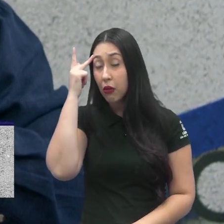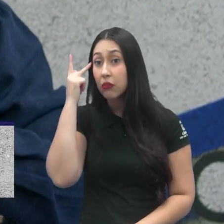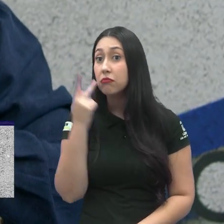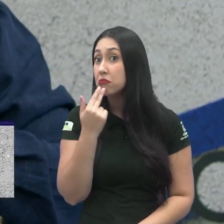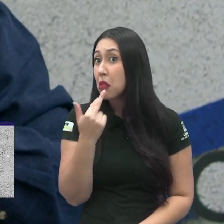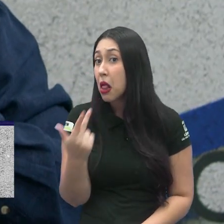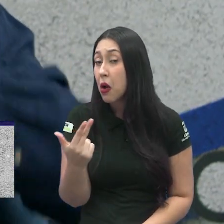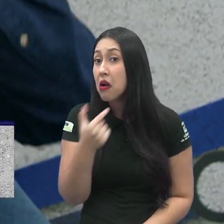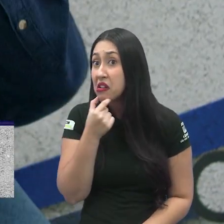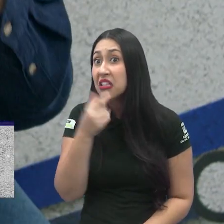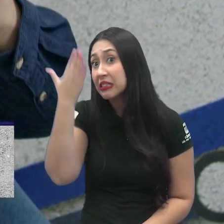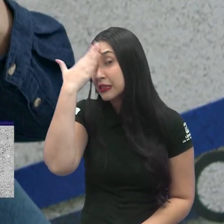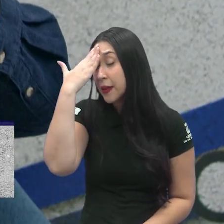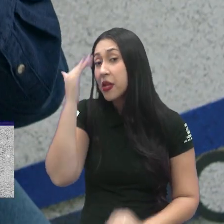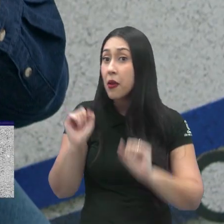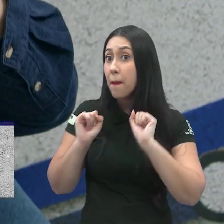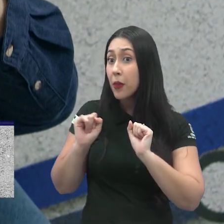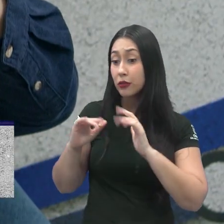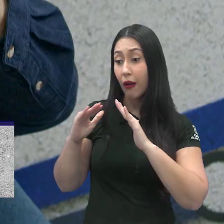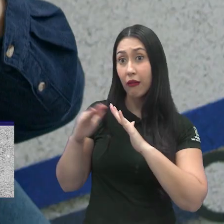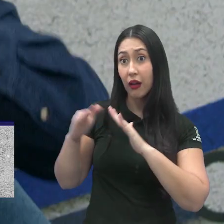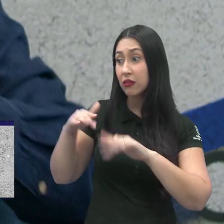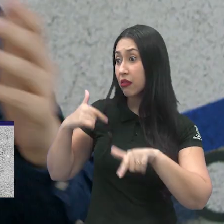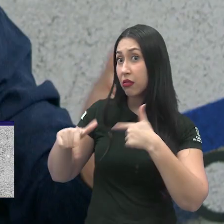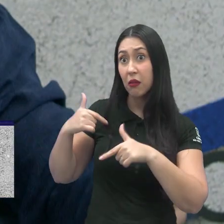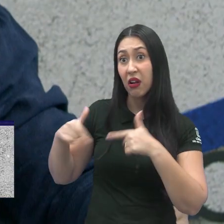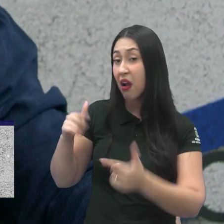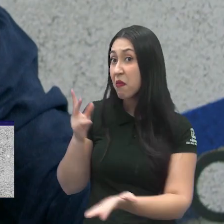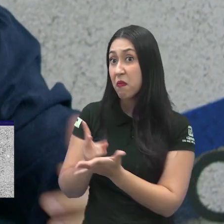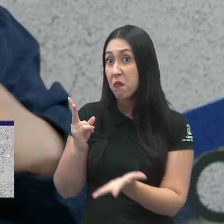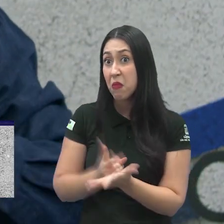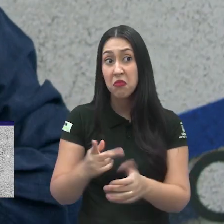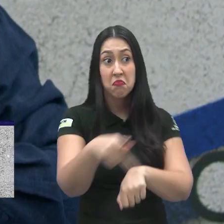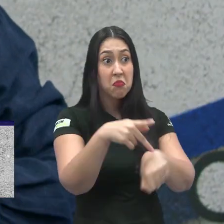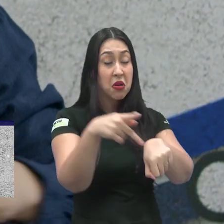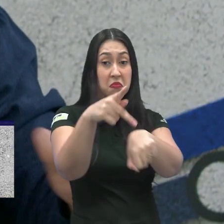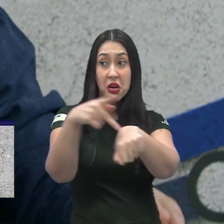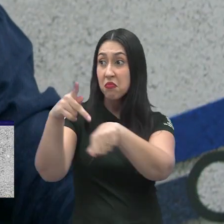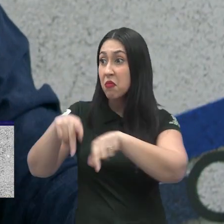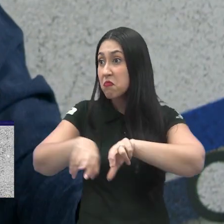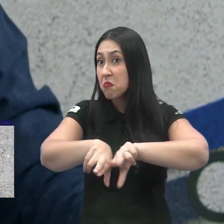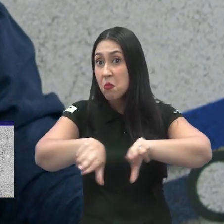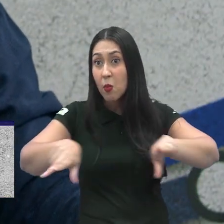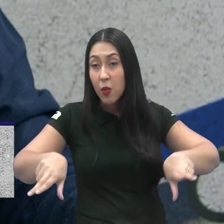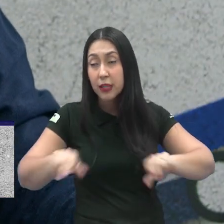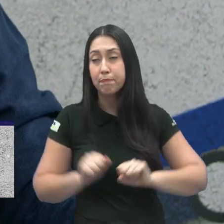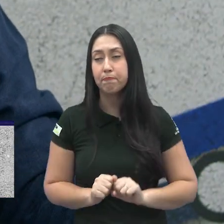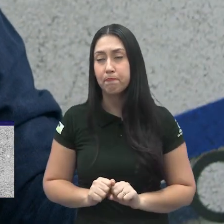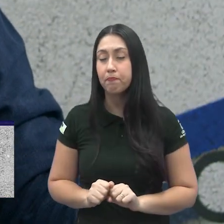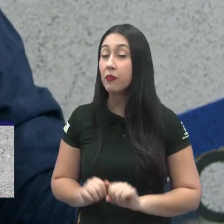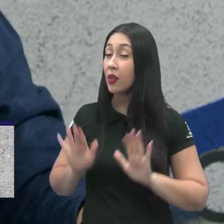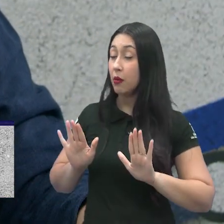inglês pode se projetar em uma carreira de home office em vários locais do mundo. É visto em diversas áreas. Mas, sendo um pouco